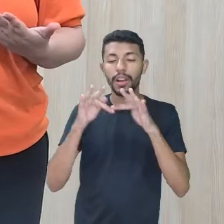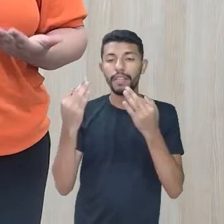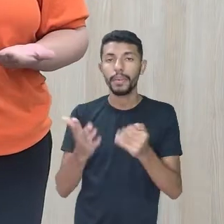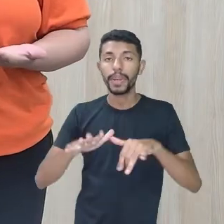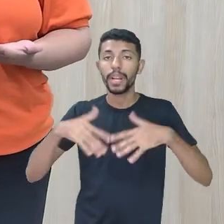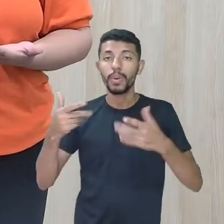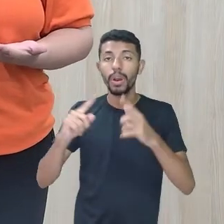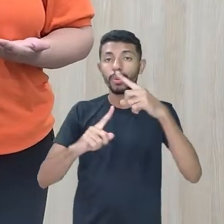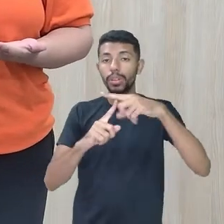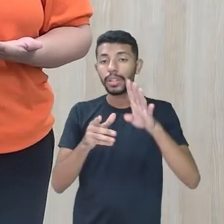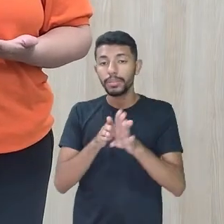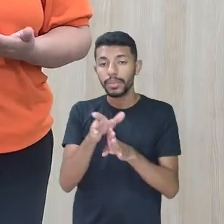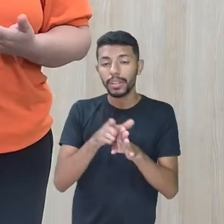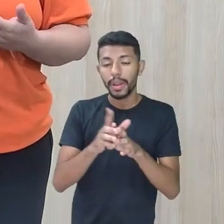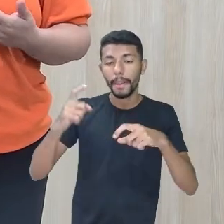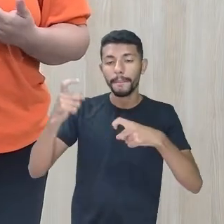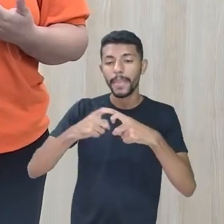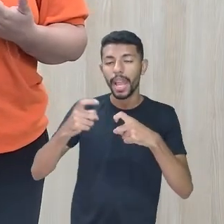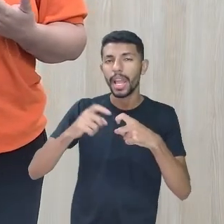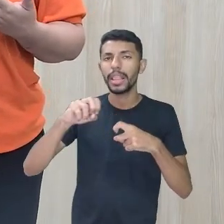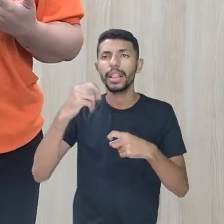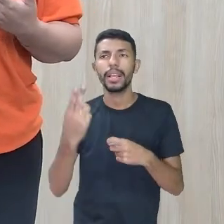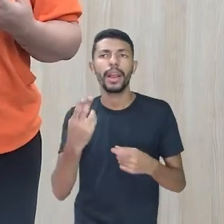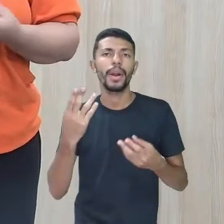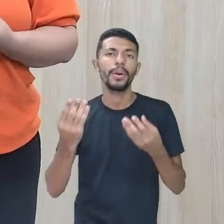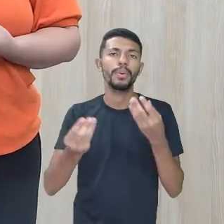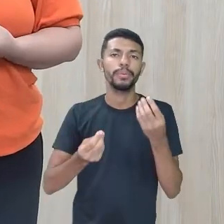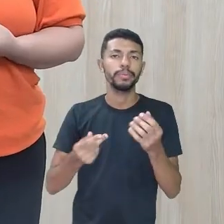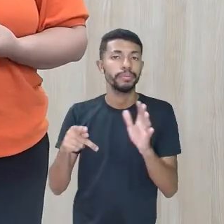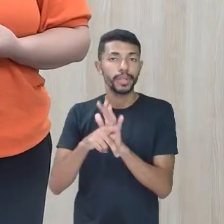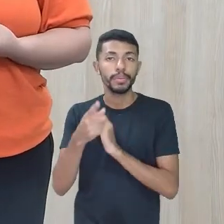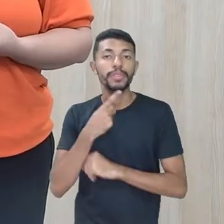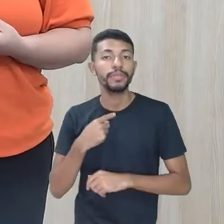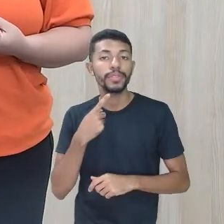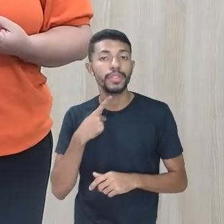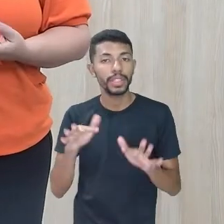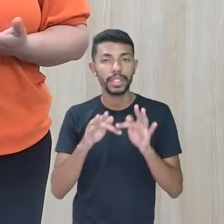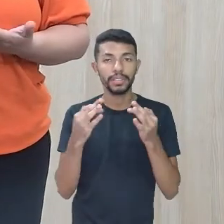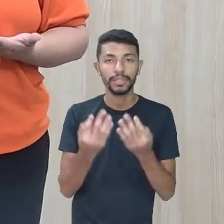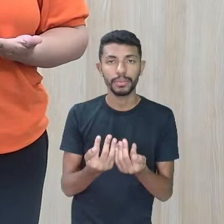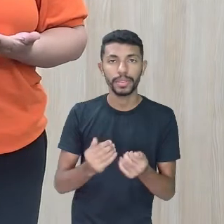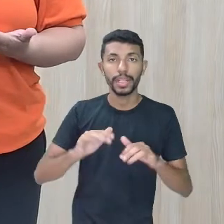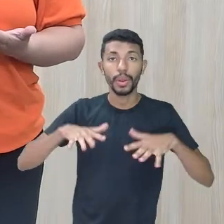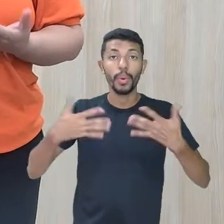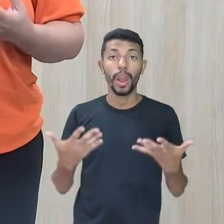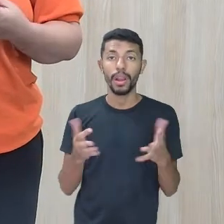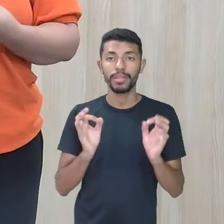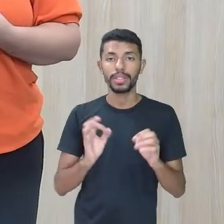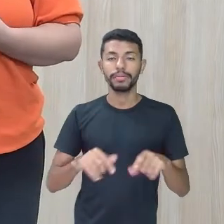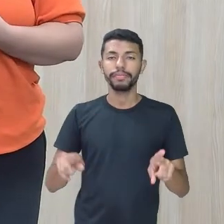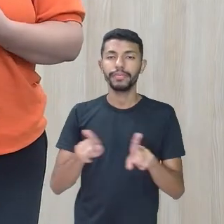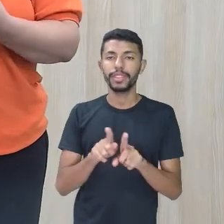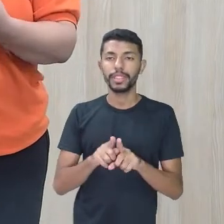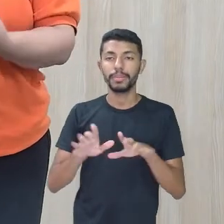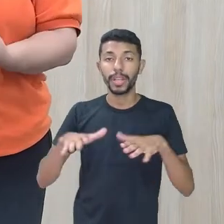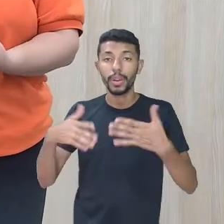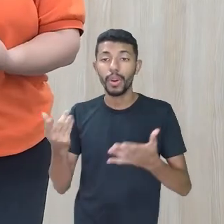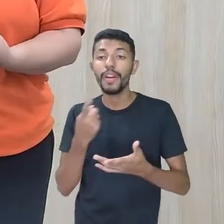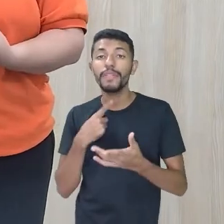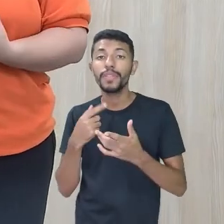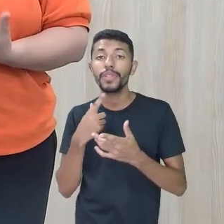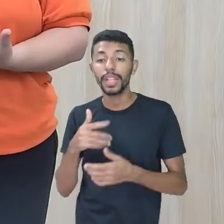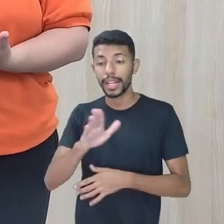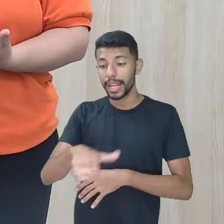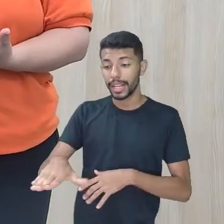de orientação médica ou da vontade da família, qual seria. E qual seria da criança,